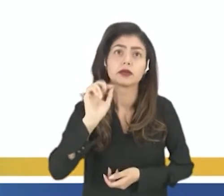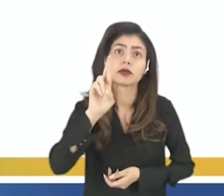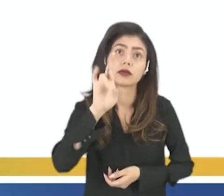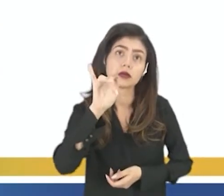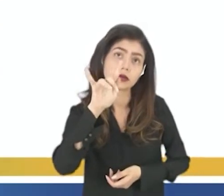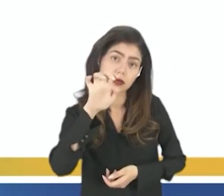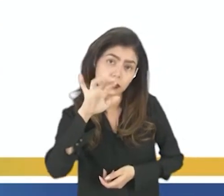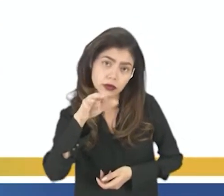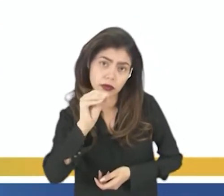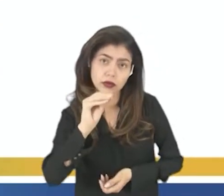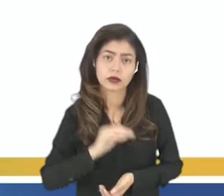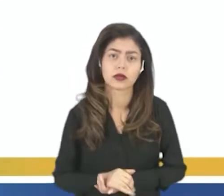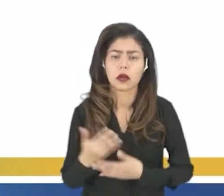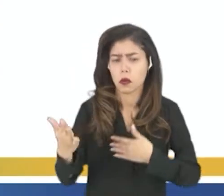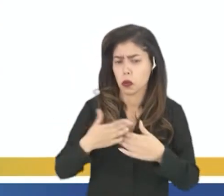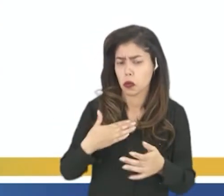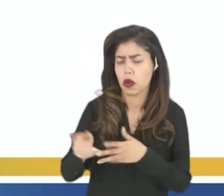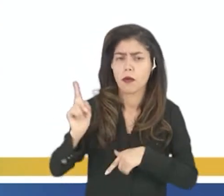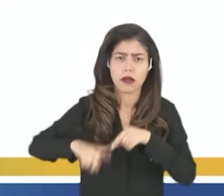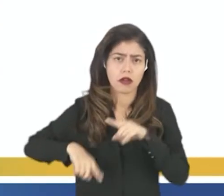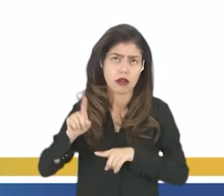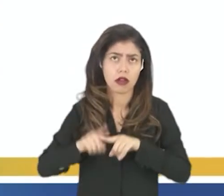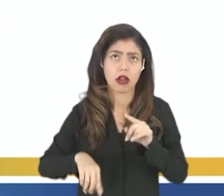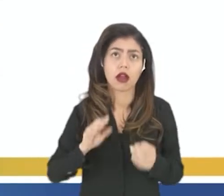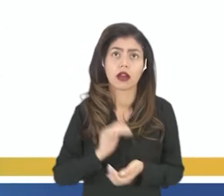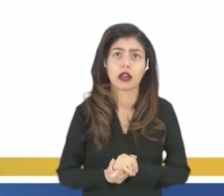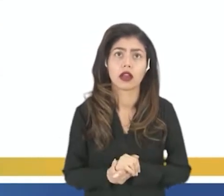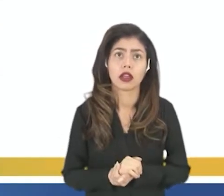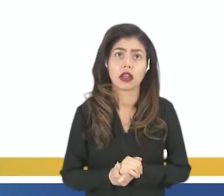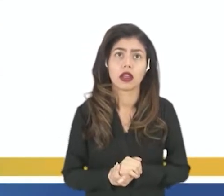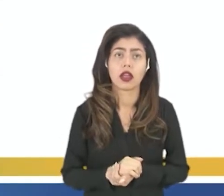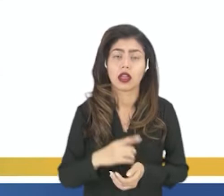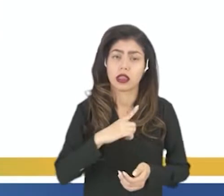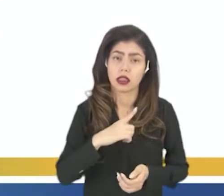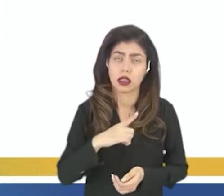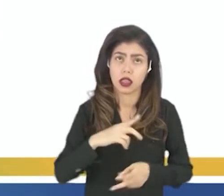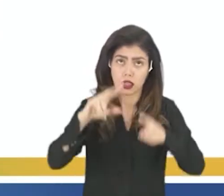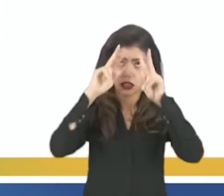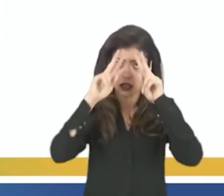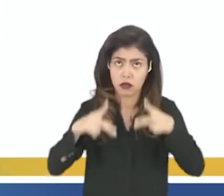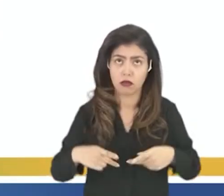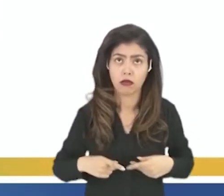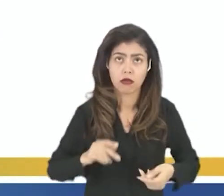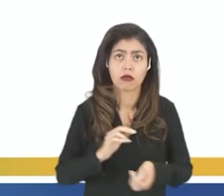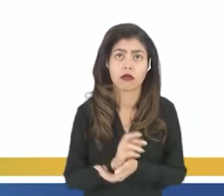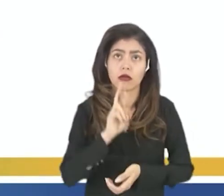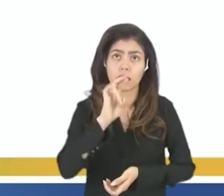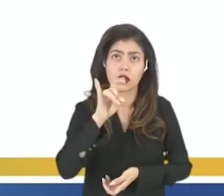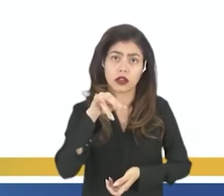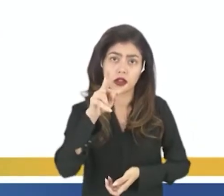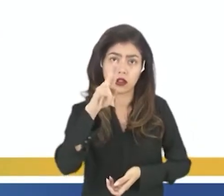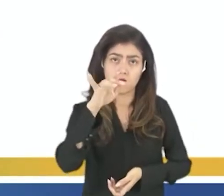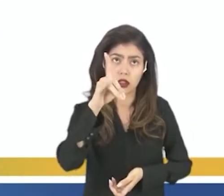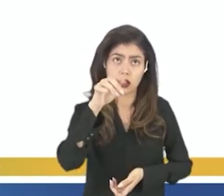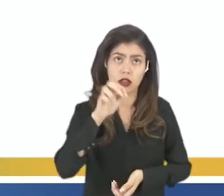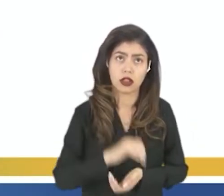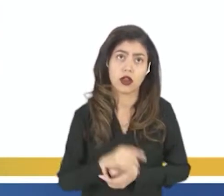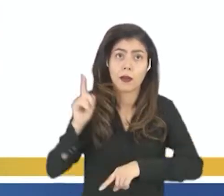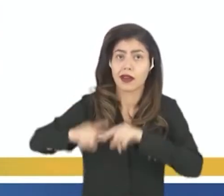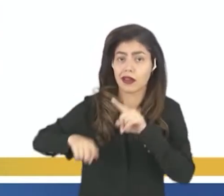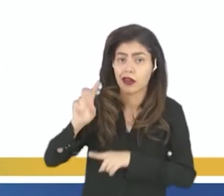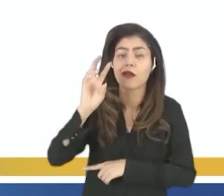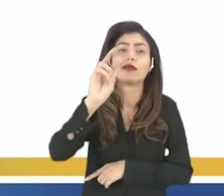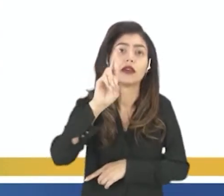esses rejeitos radioativos eles são qualquer material resultante de atividade humana relacionados a radionuclides que são esses materiais